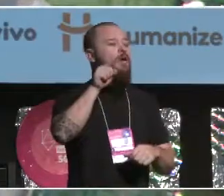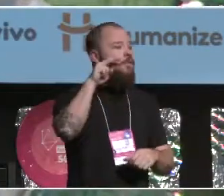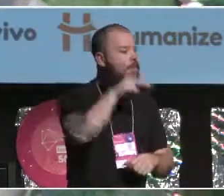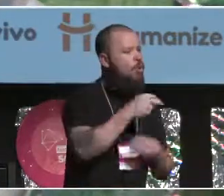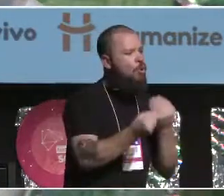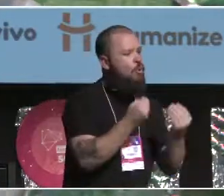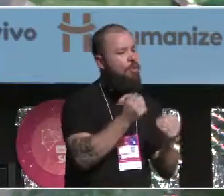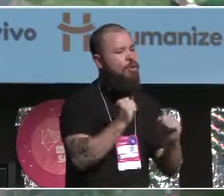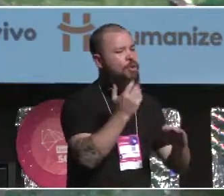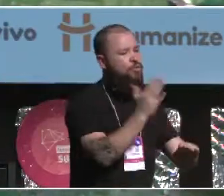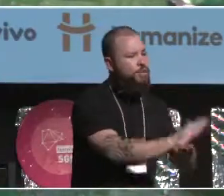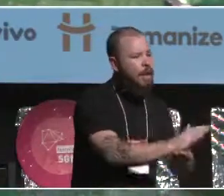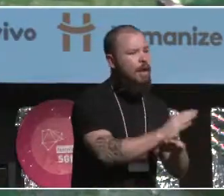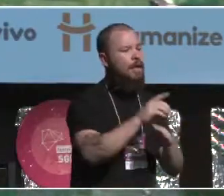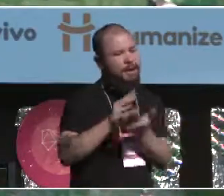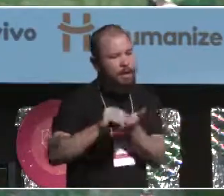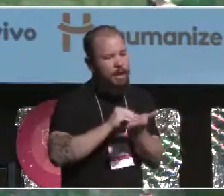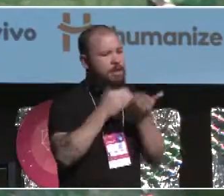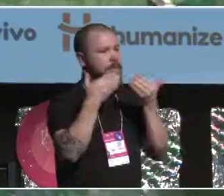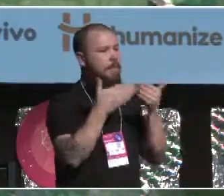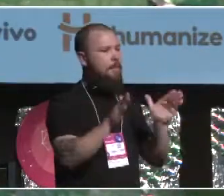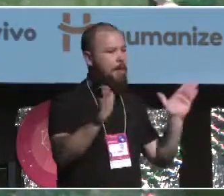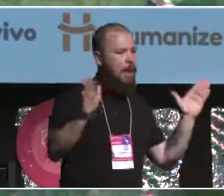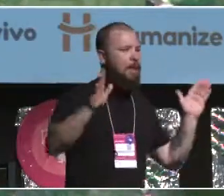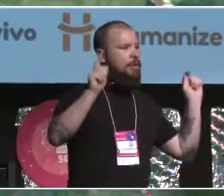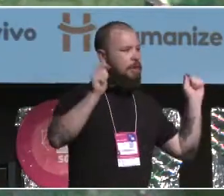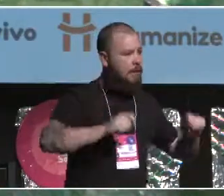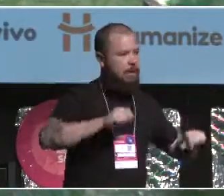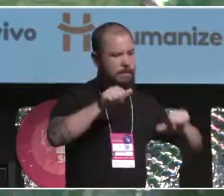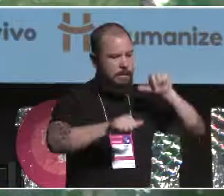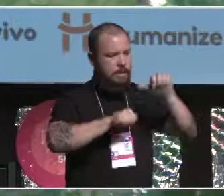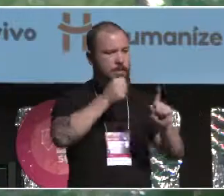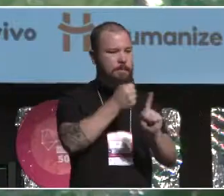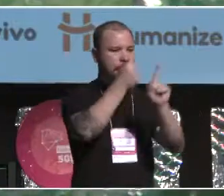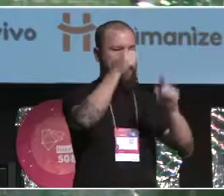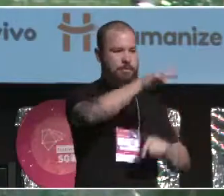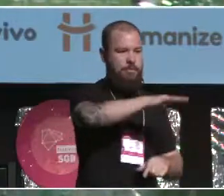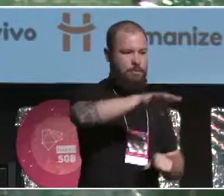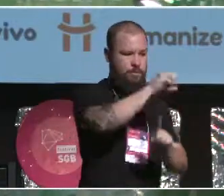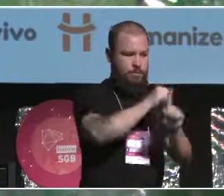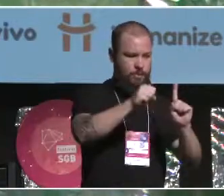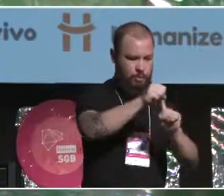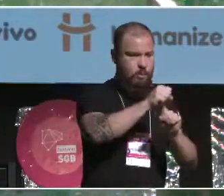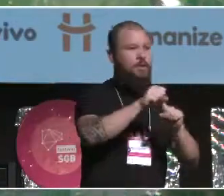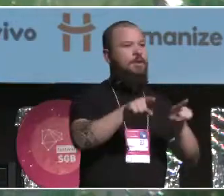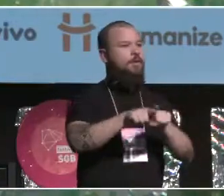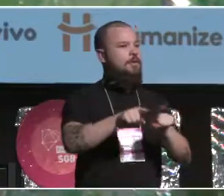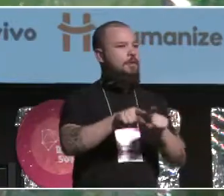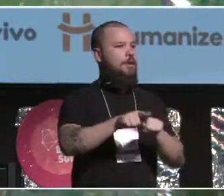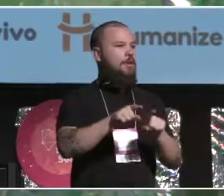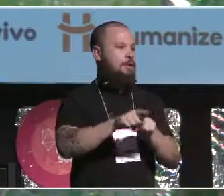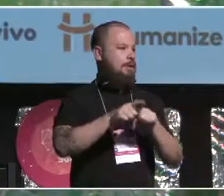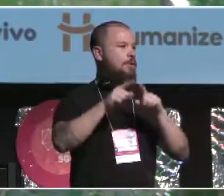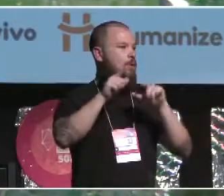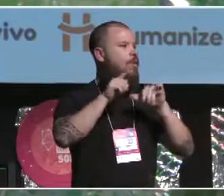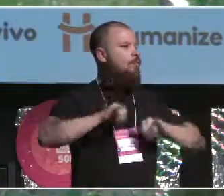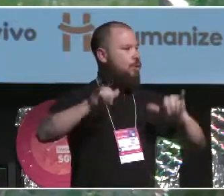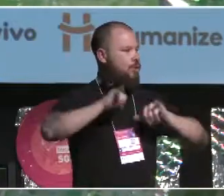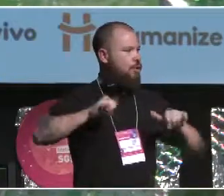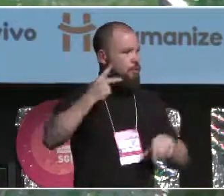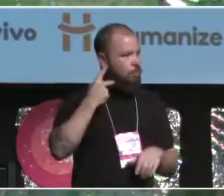questão de dados abertos, para que eles sejam de fato consumíveis e gerem impacto, como políticas públicas baseadas em evidências e